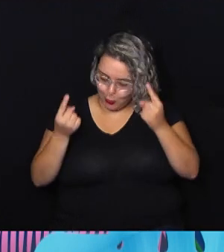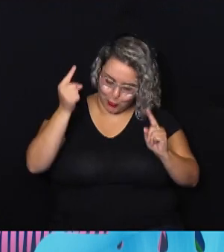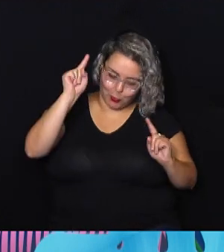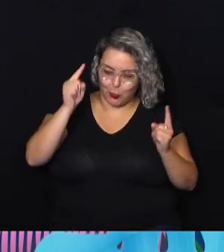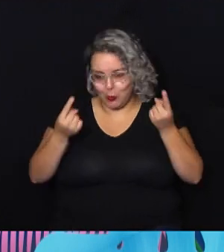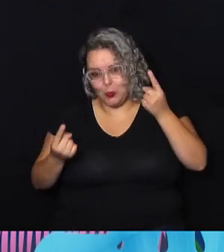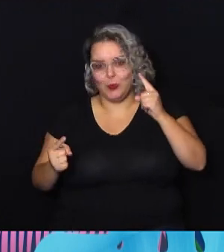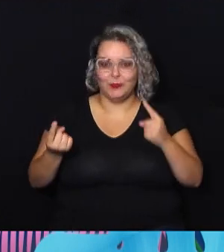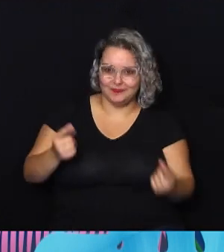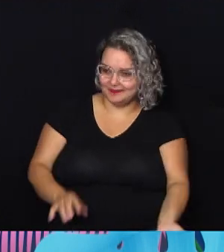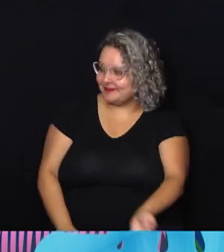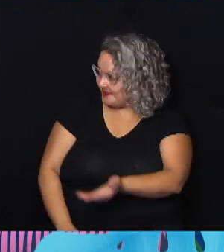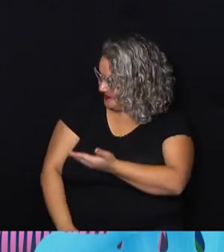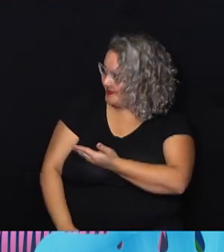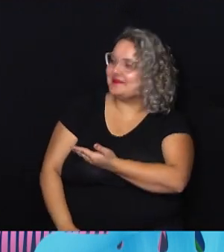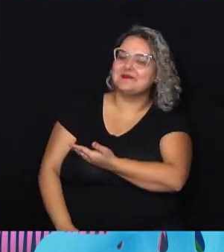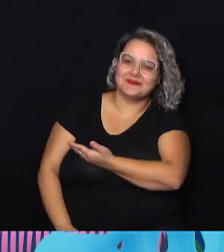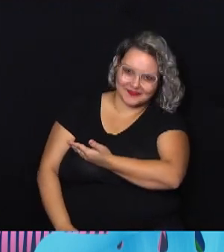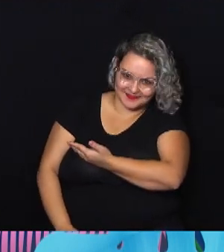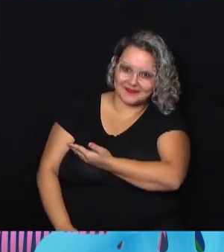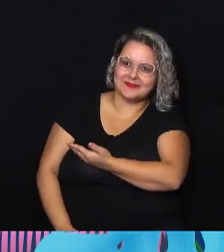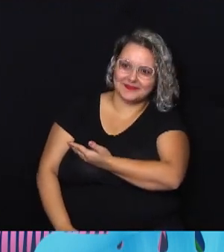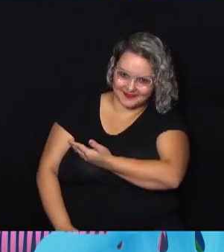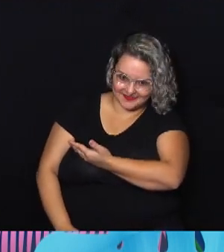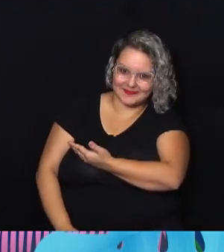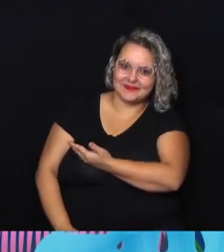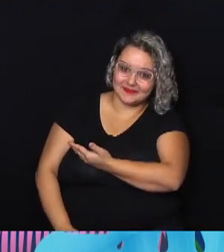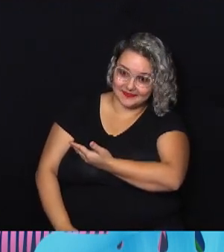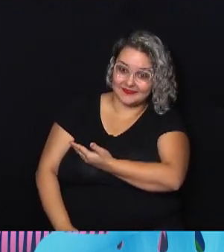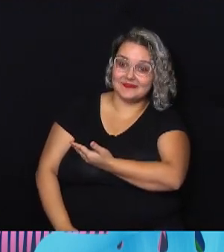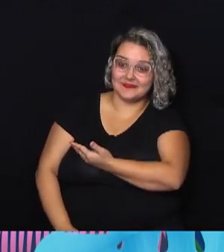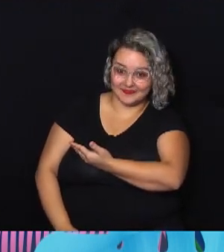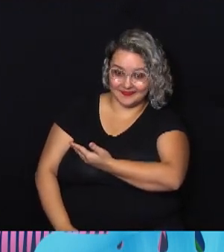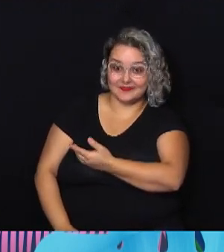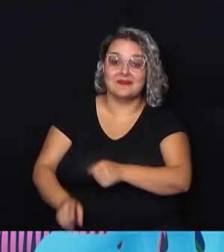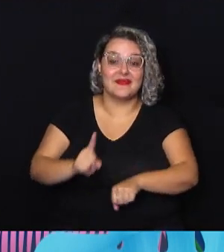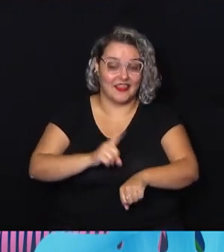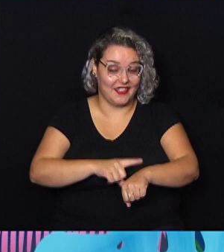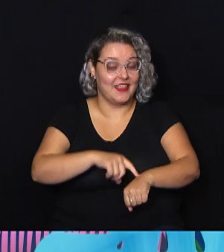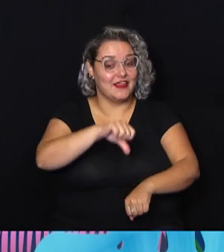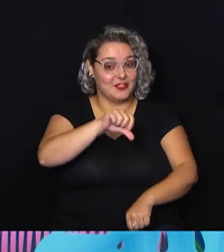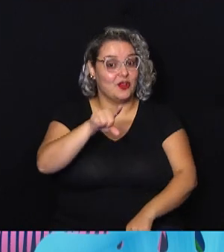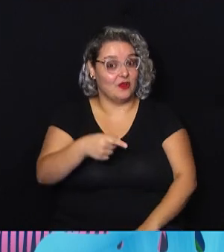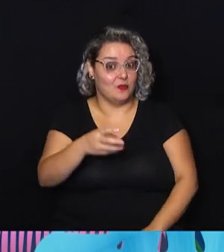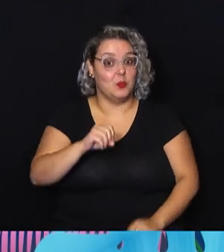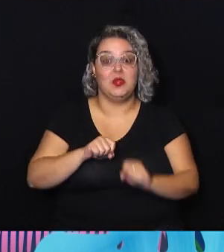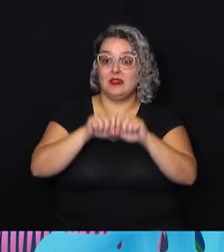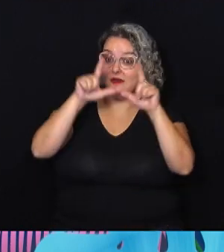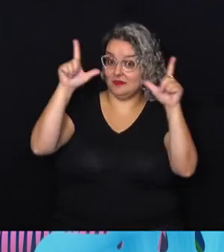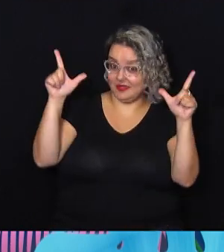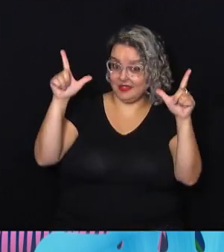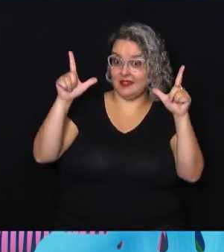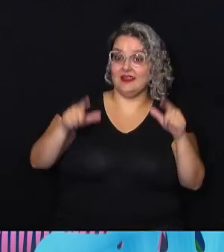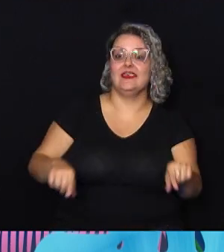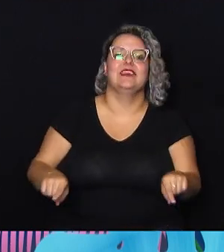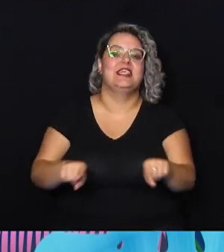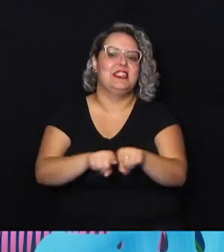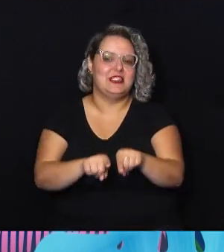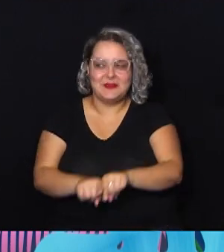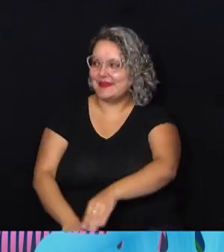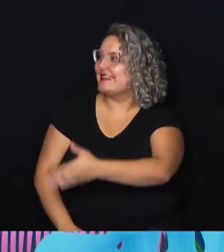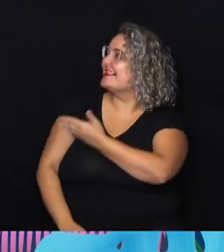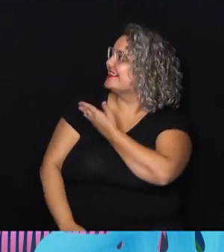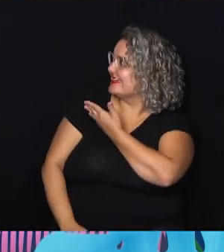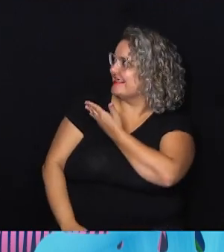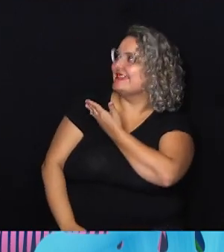Bloco Quebra-Coco, na Praça Ângelo Carlini, a partir das 9h30 da manhã. E o Bloco das Caixeirosas, na Praça